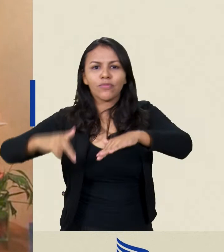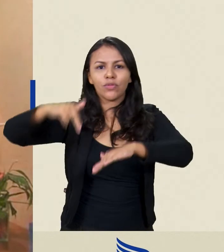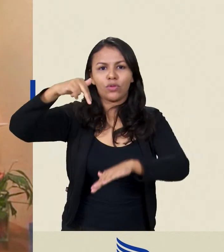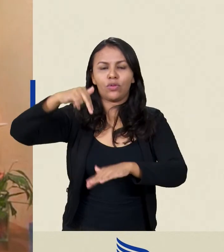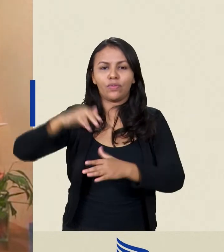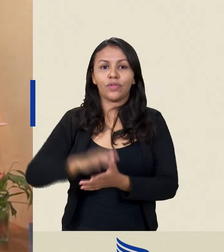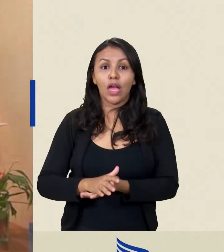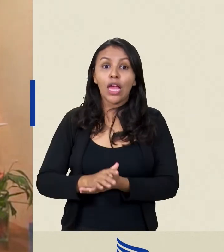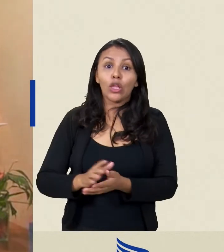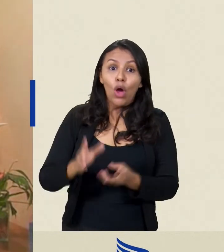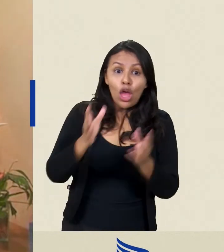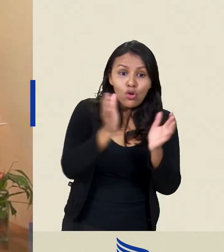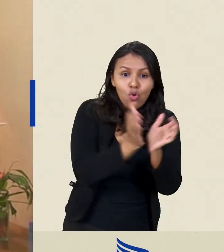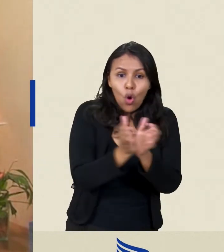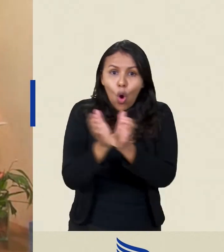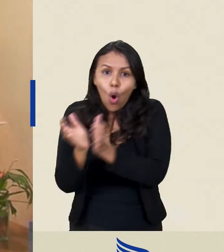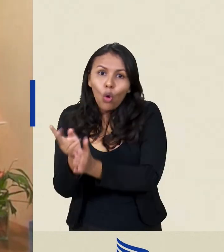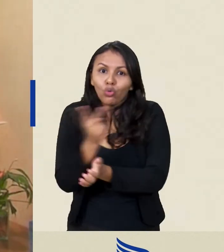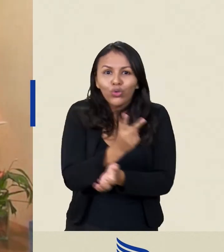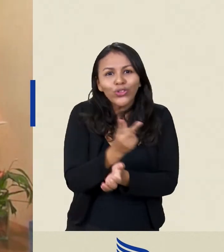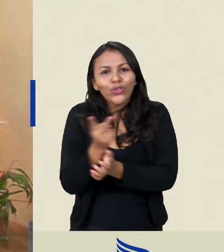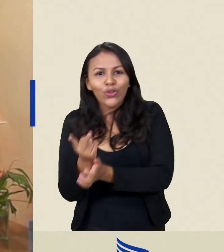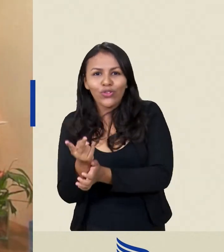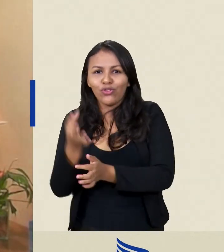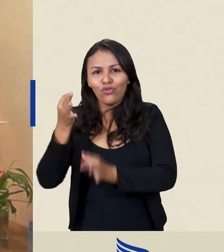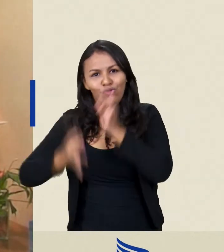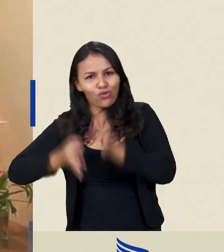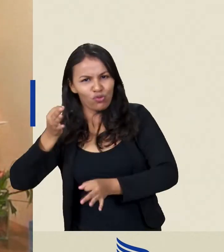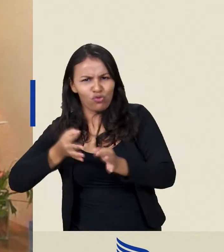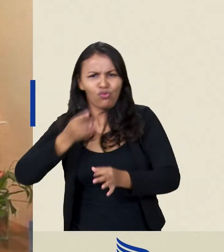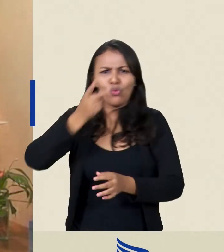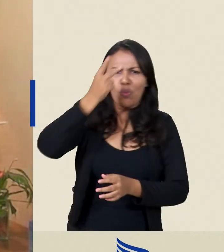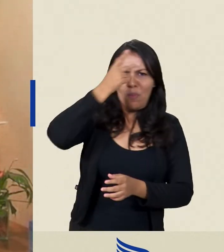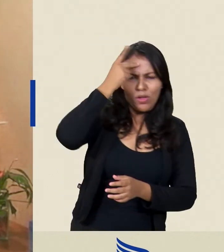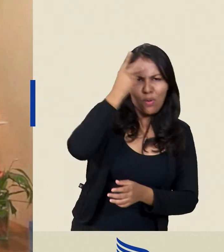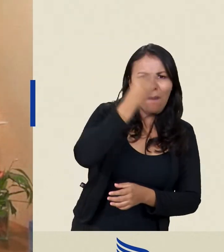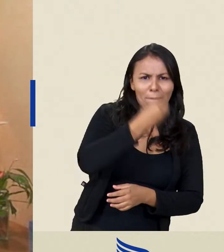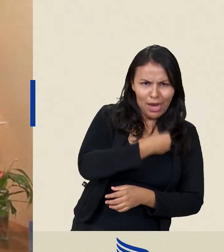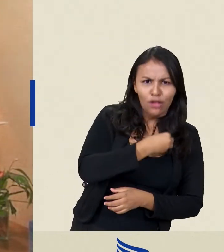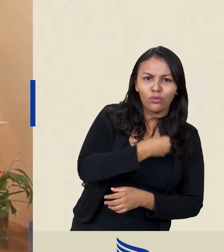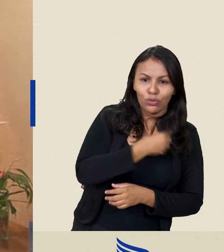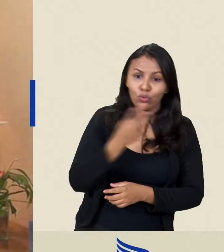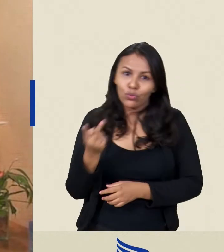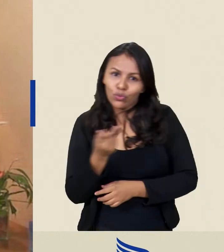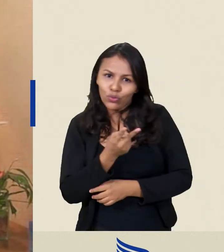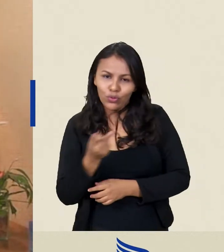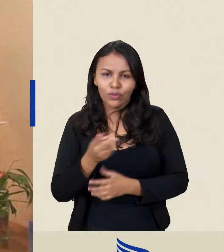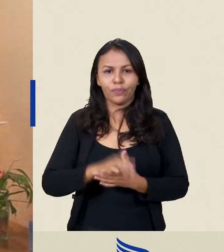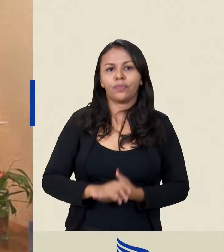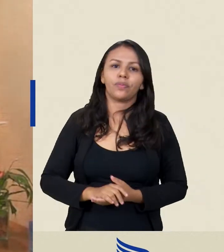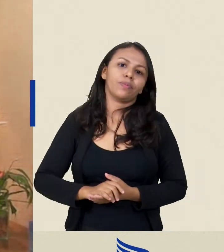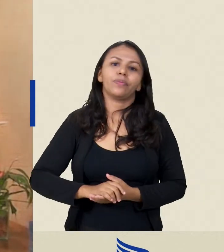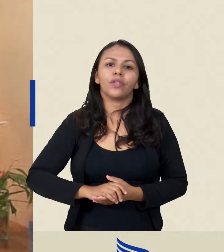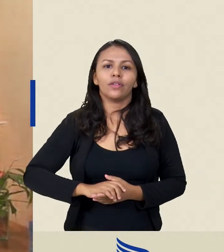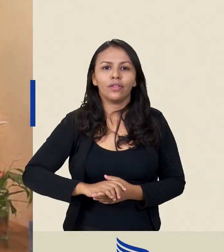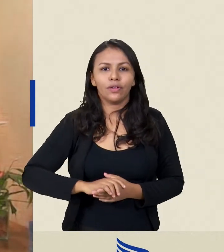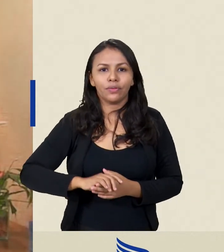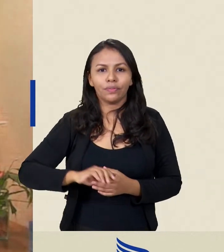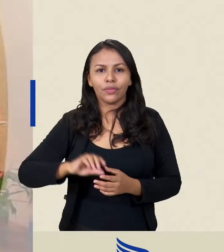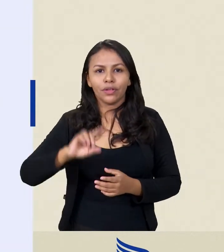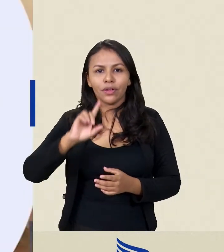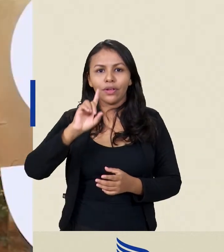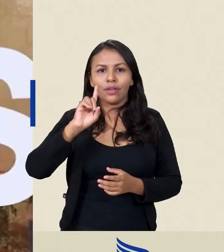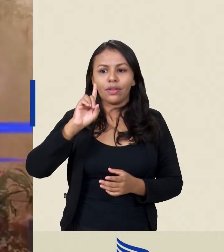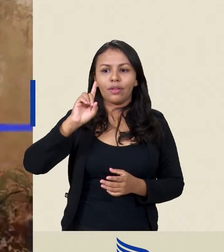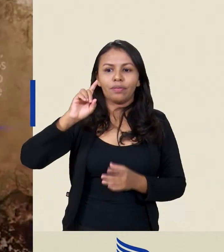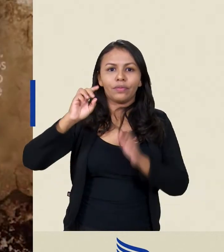Justos e ímpios integram esta ressurreição. Em Daniel capítulo 12, versículos 1 e 2,